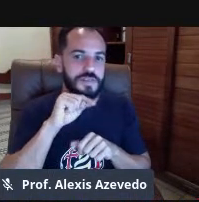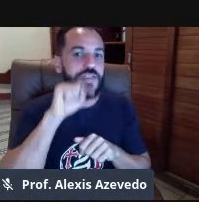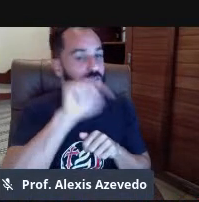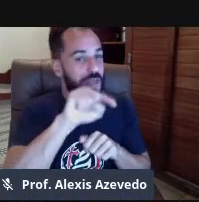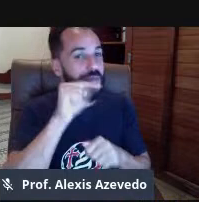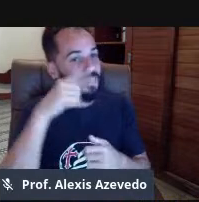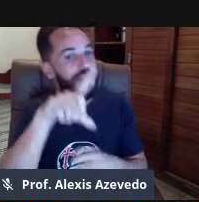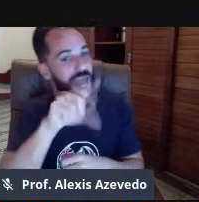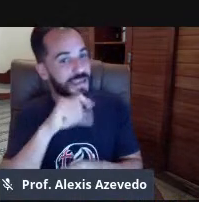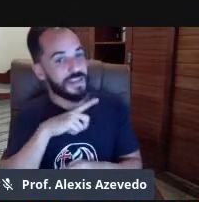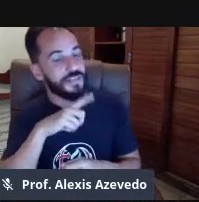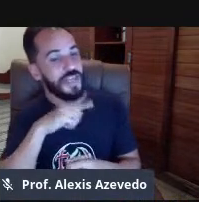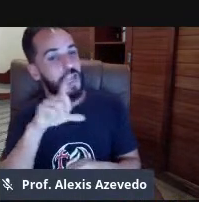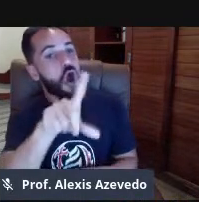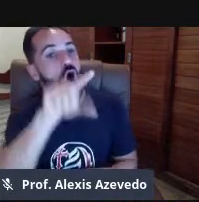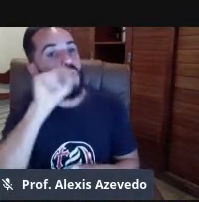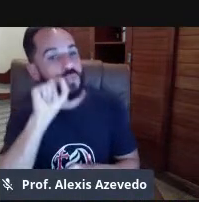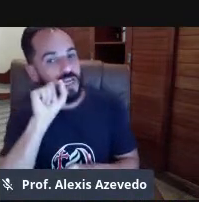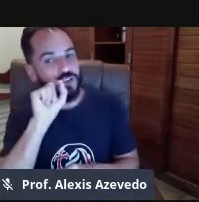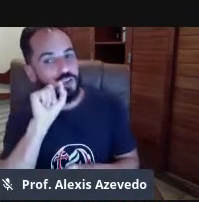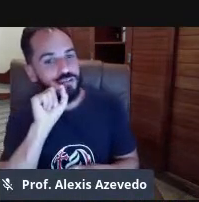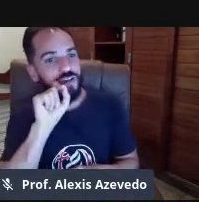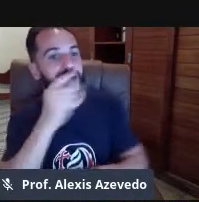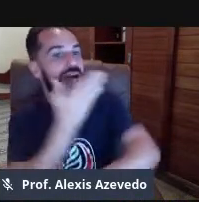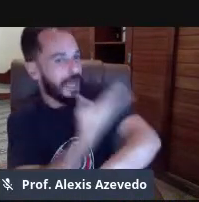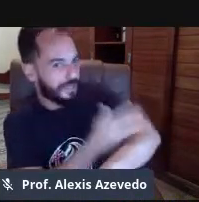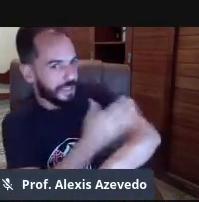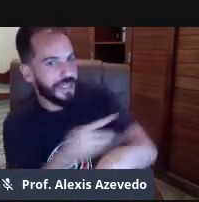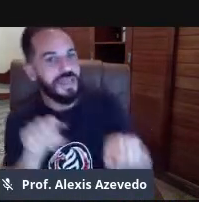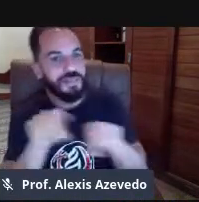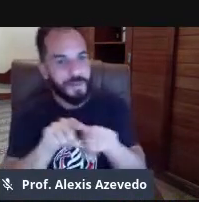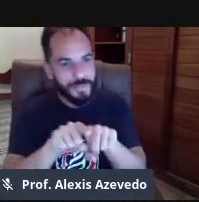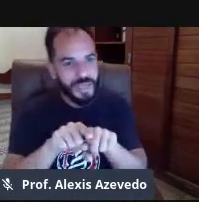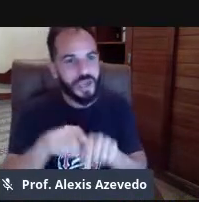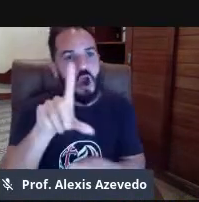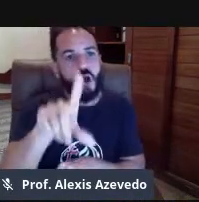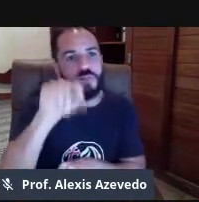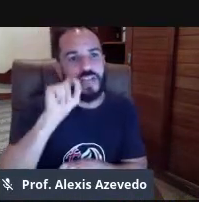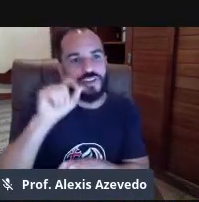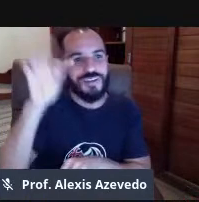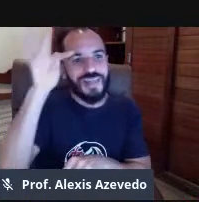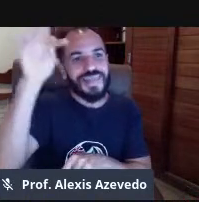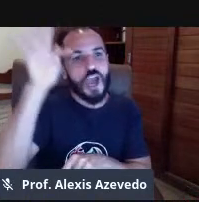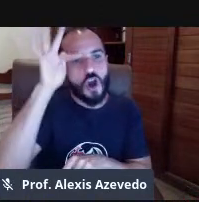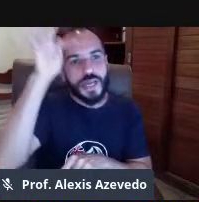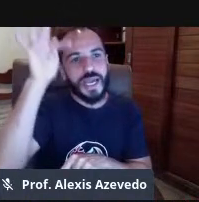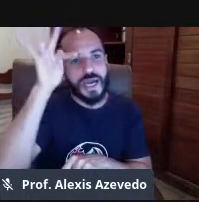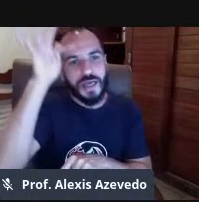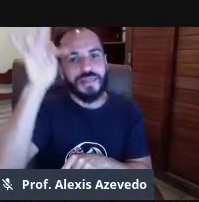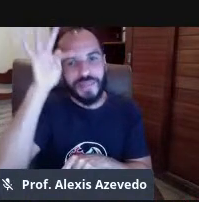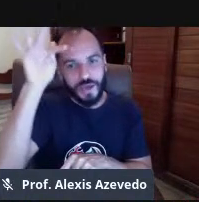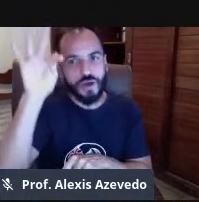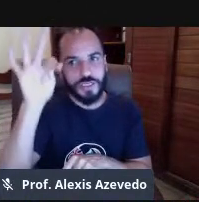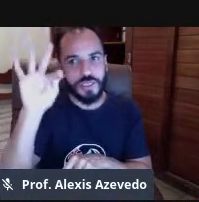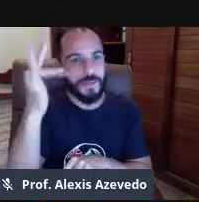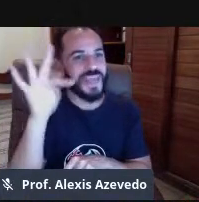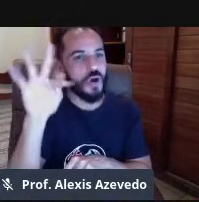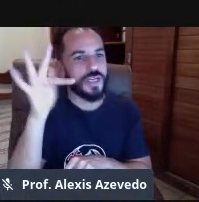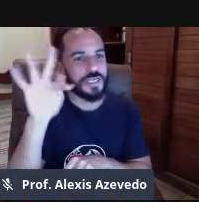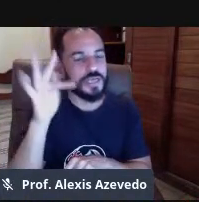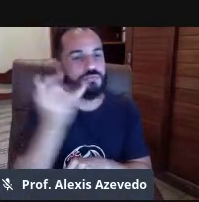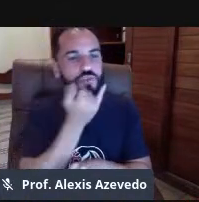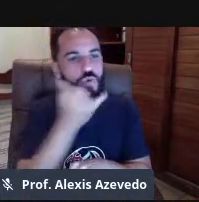dando sequência, me parece que até o final do semestre, até o final do curso, né, apenas no sétimo período que elas não